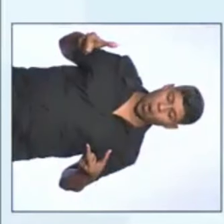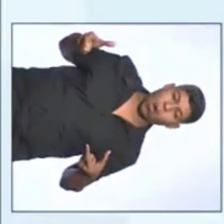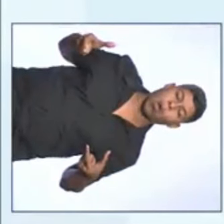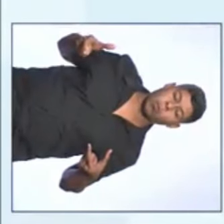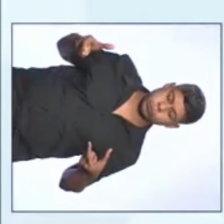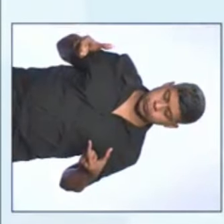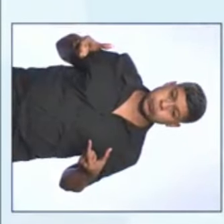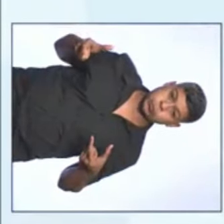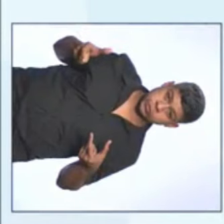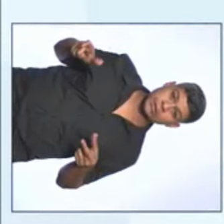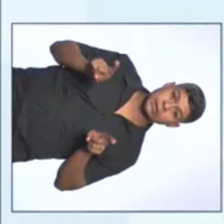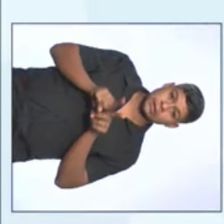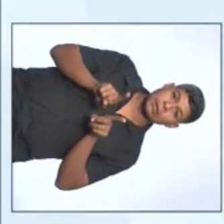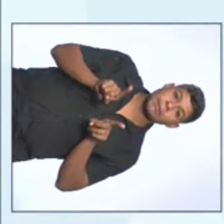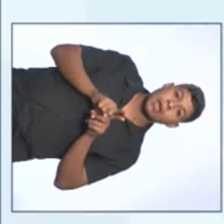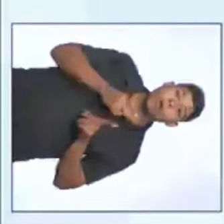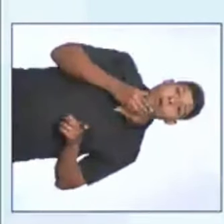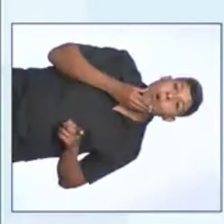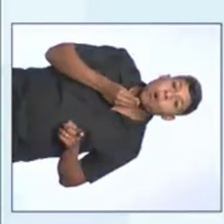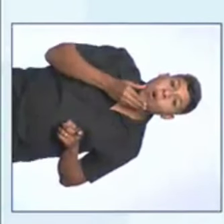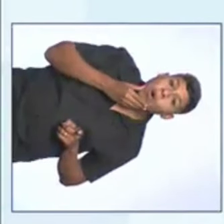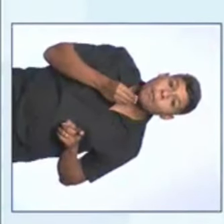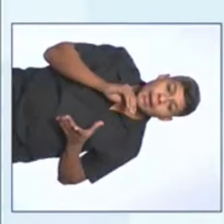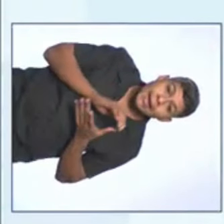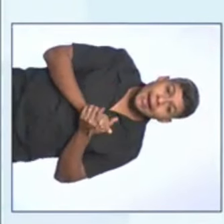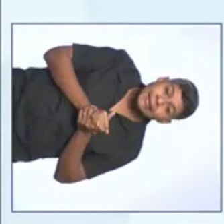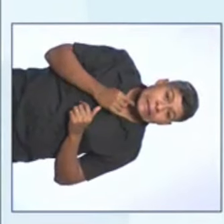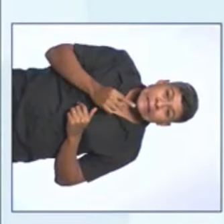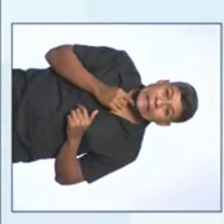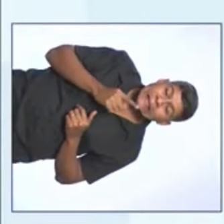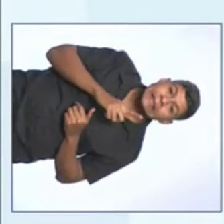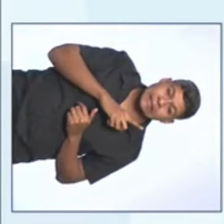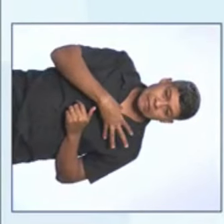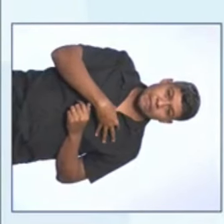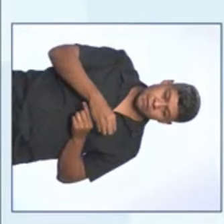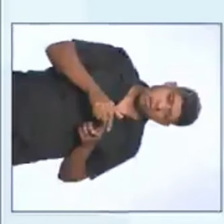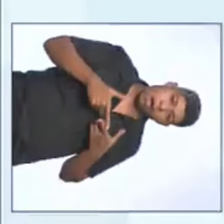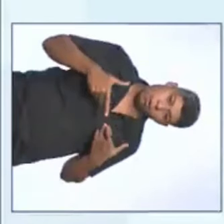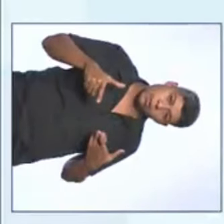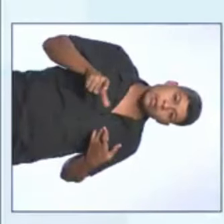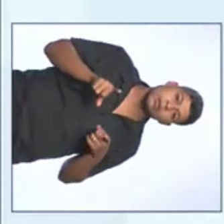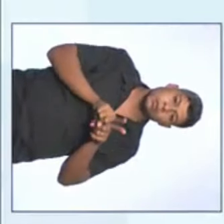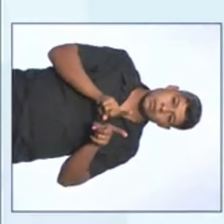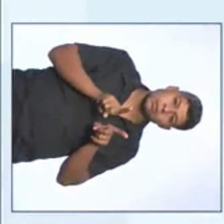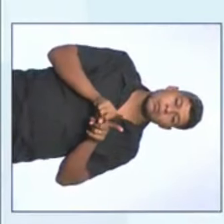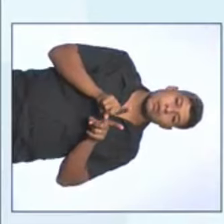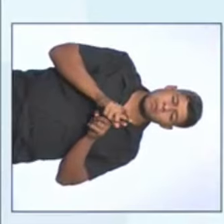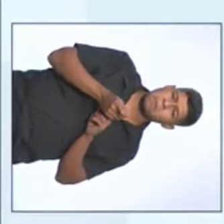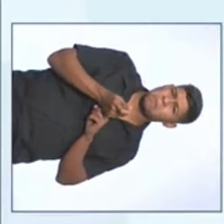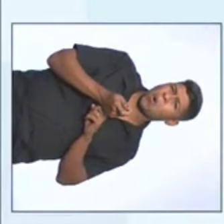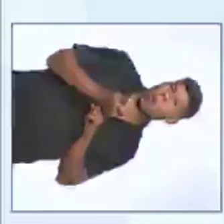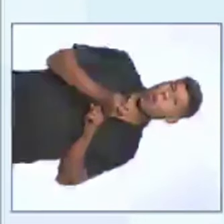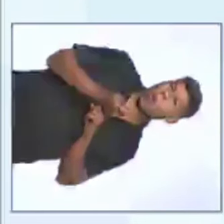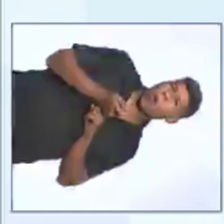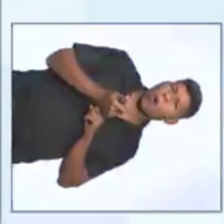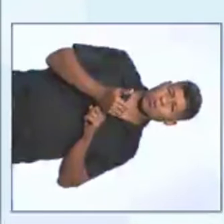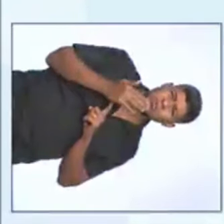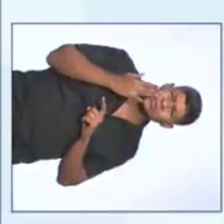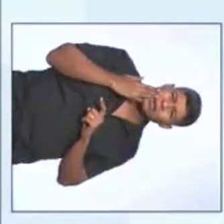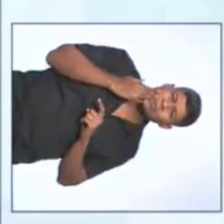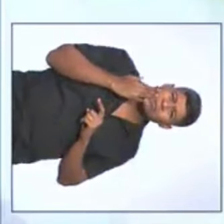E o número de homens que não são casados e tem filho também aumentou um pouquinho, mas ali é bem pouquinho, não faz nem tanto